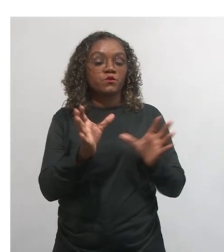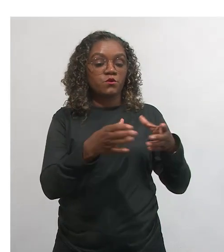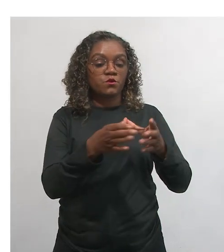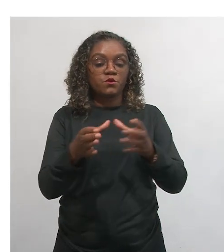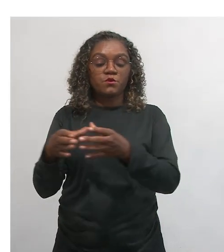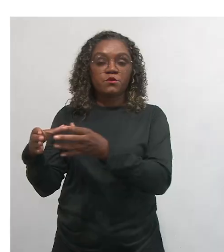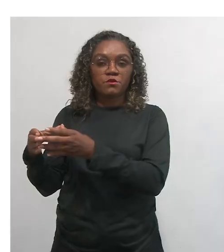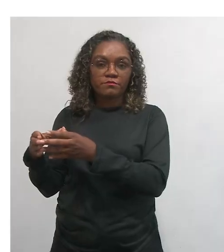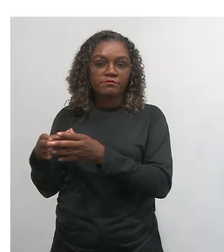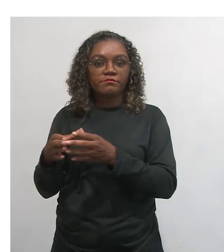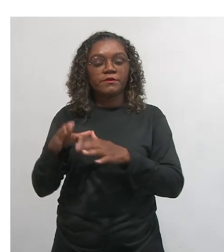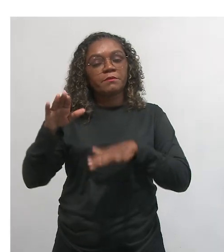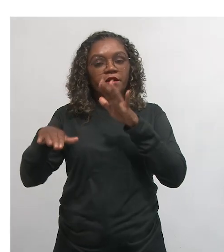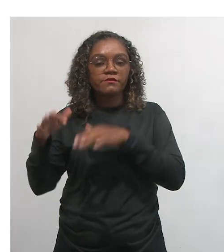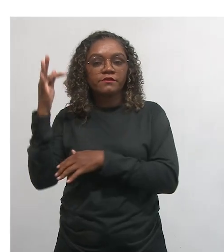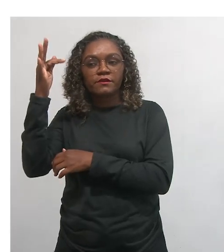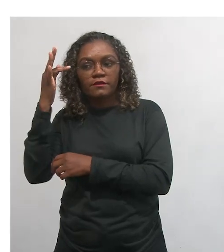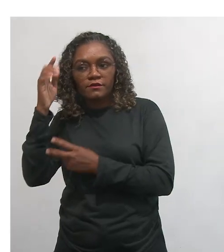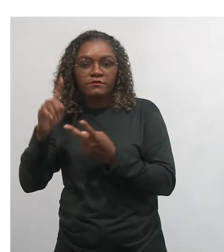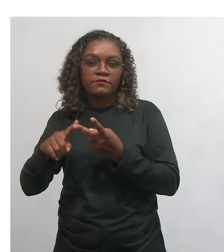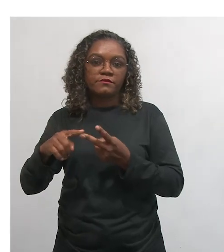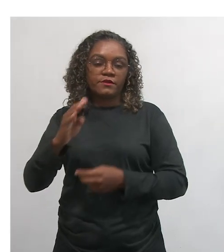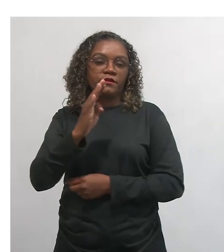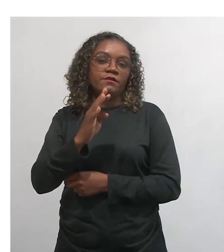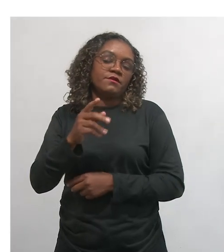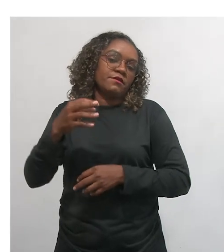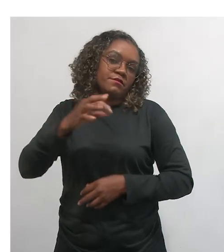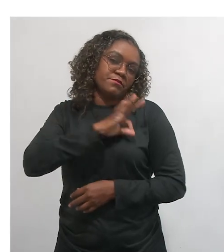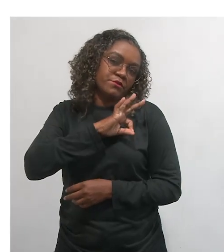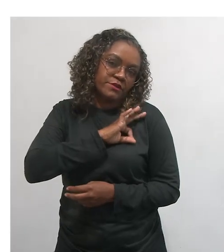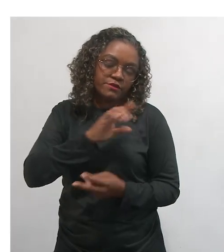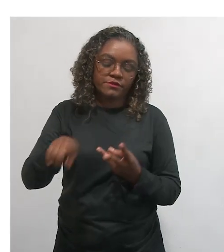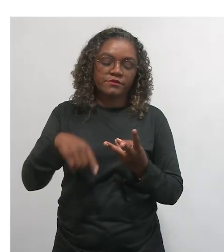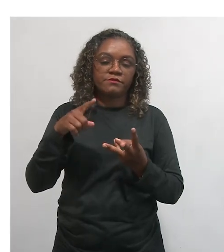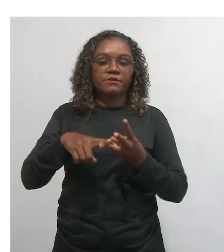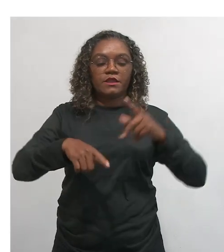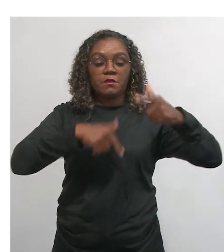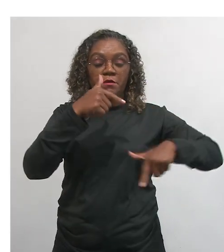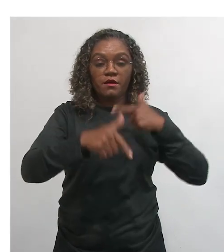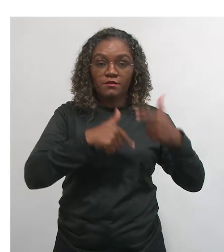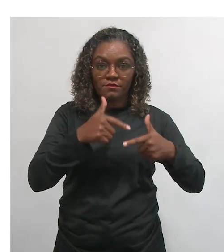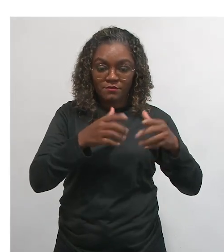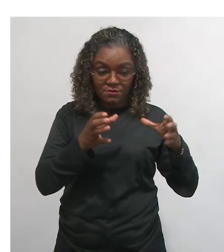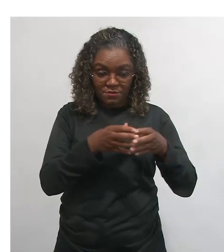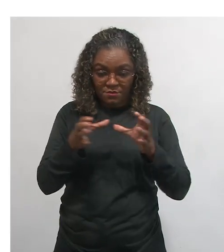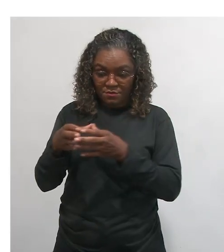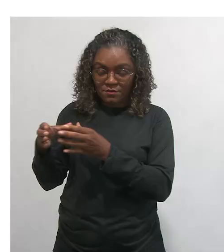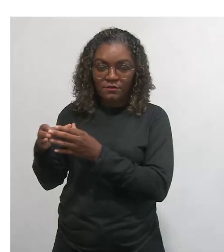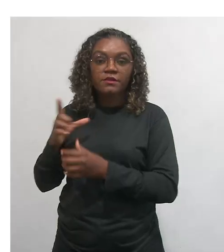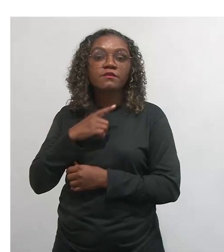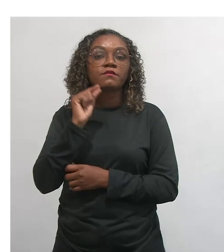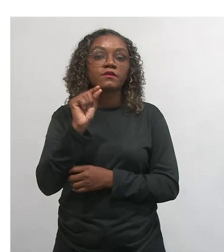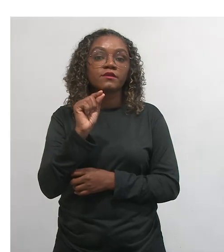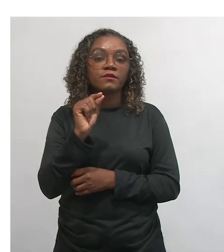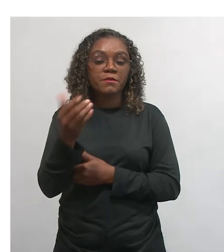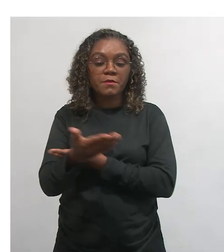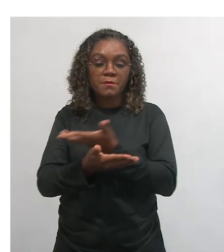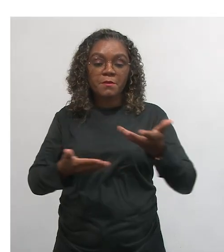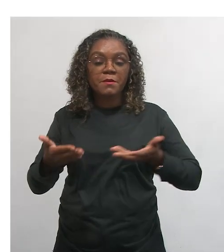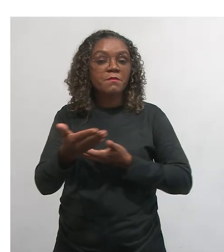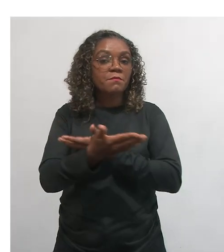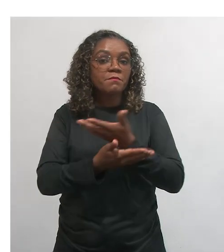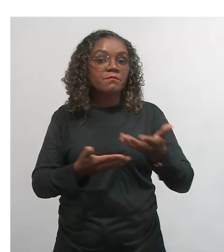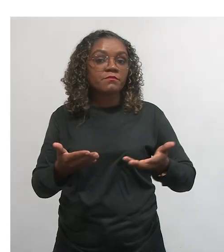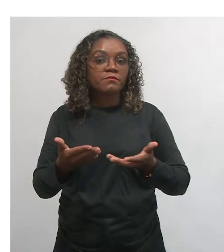casta, né, cada grupo, seja os filósofos, seja a polícia e seja os trabalhadores, primeiro elas têm essa